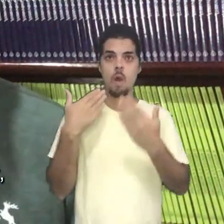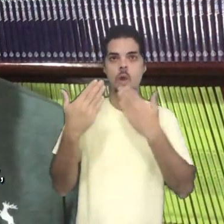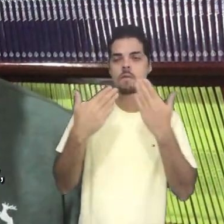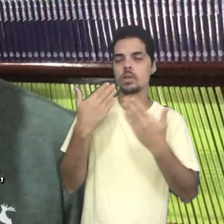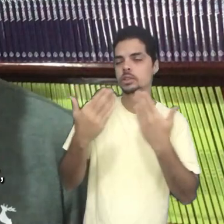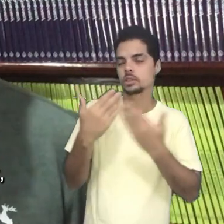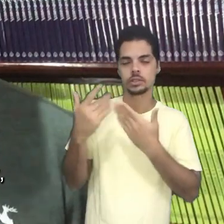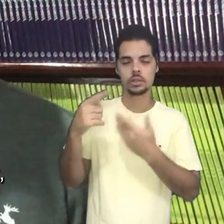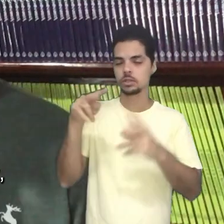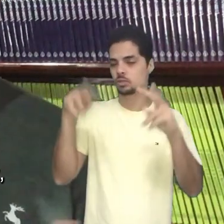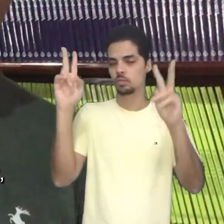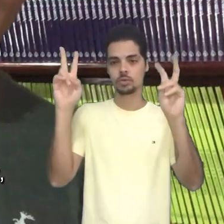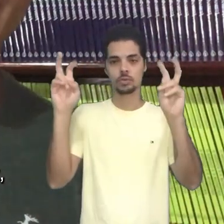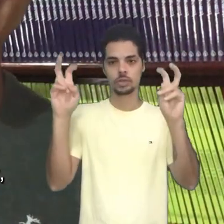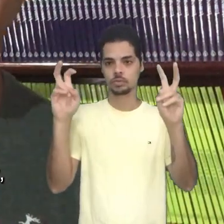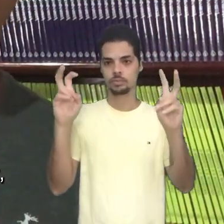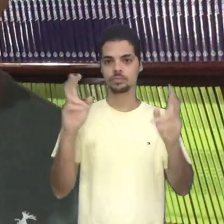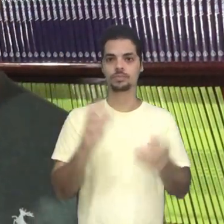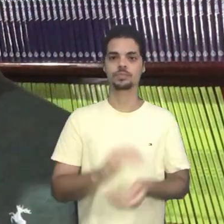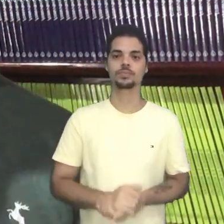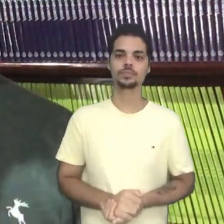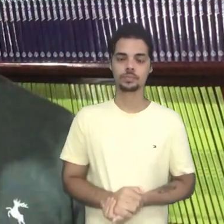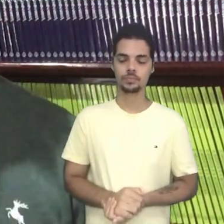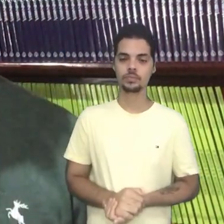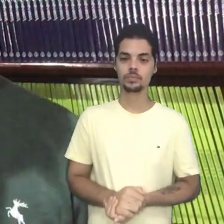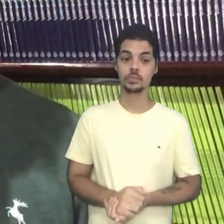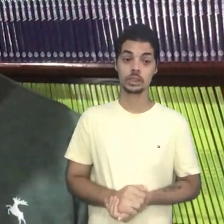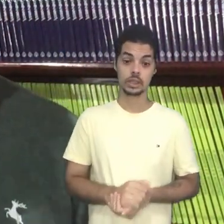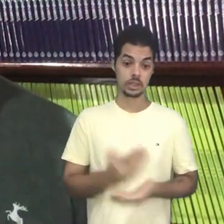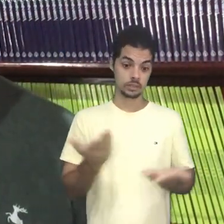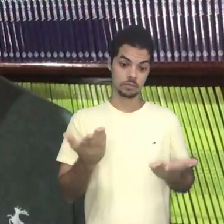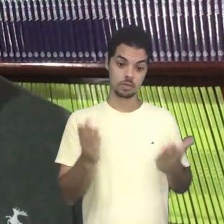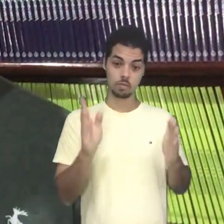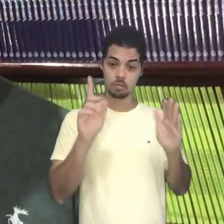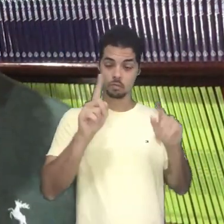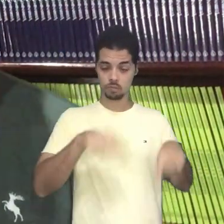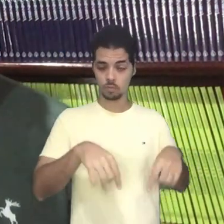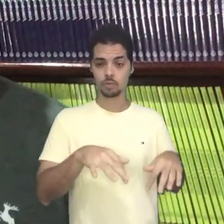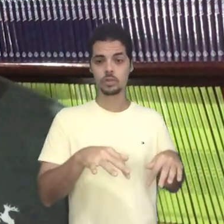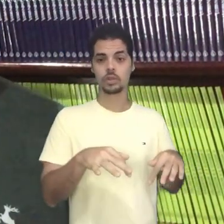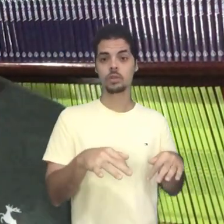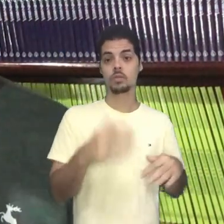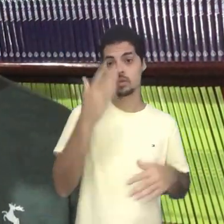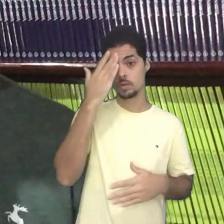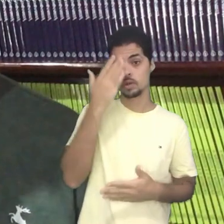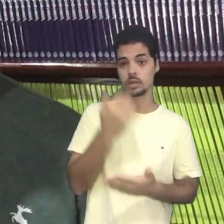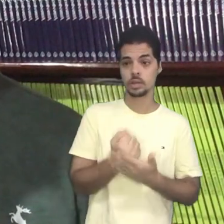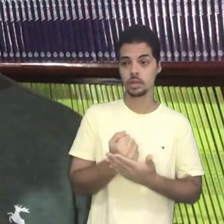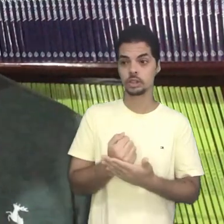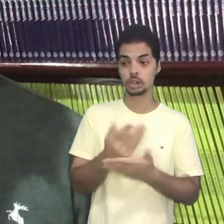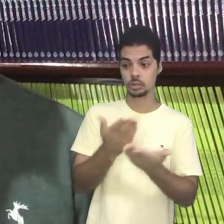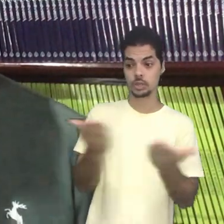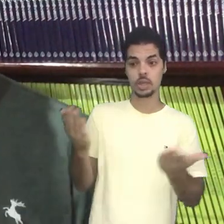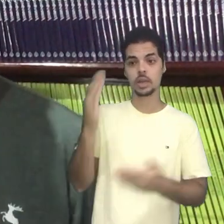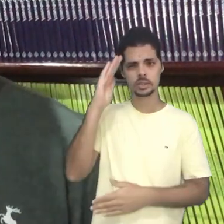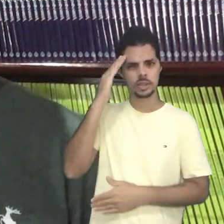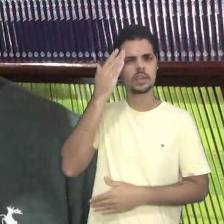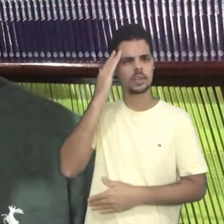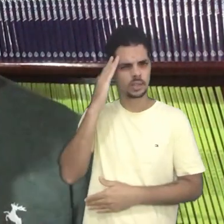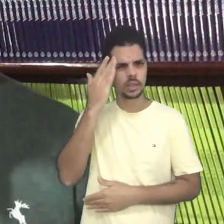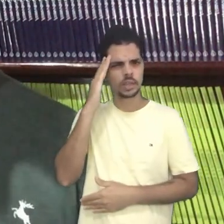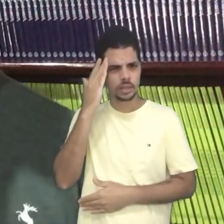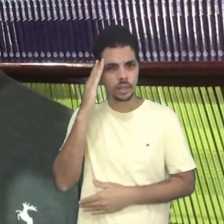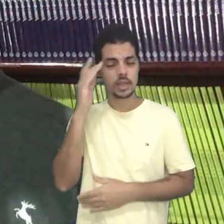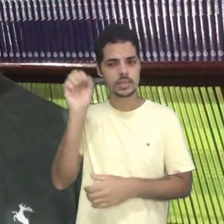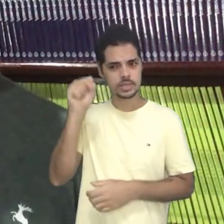meio de um cartaz, por meio de um desenho. Eles teriam liberdade criativa para apresentar o